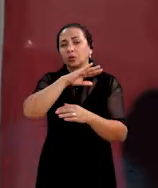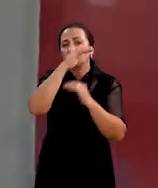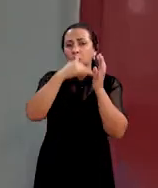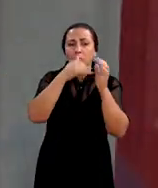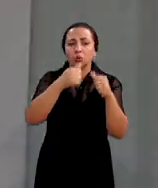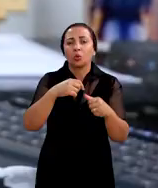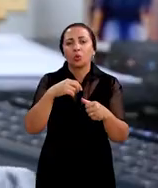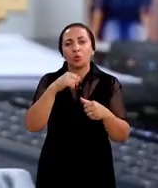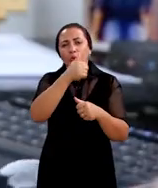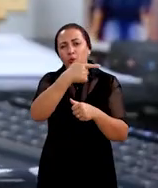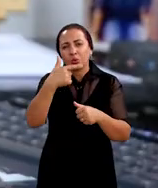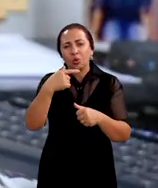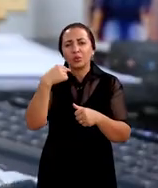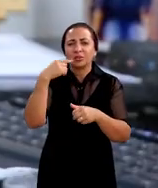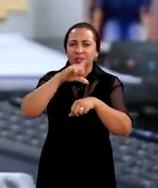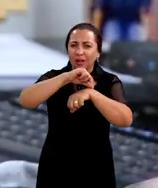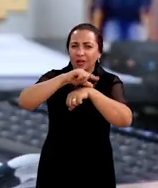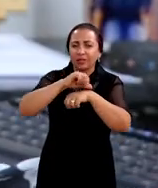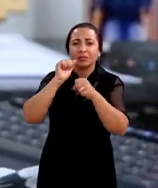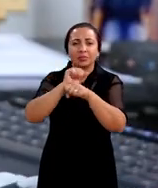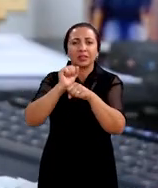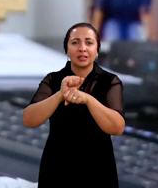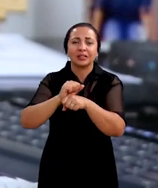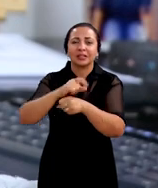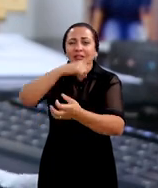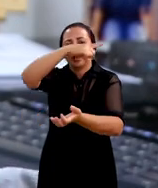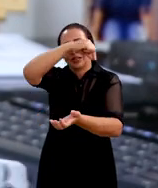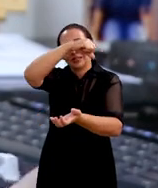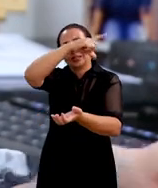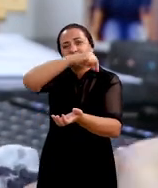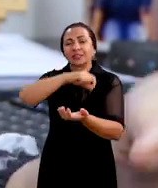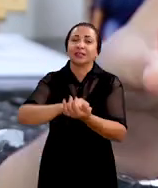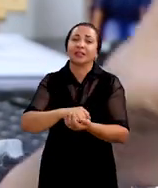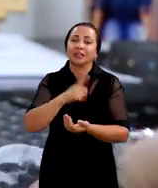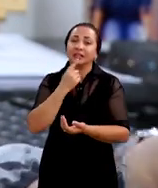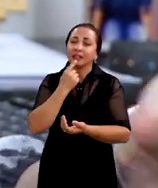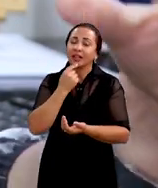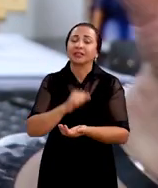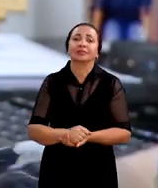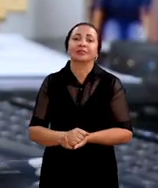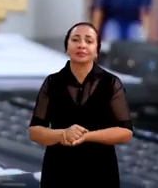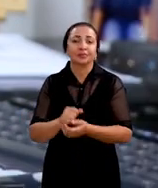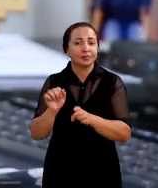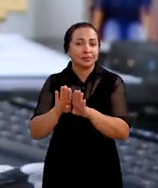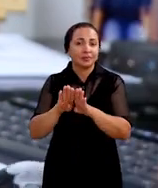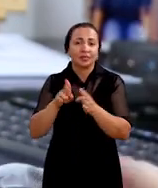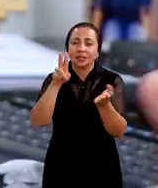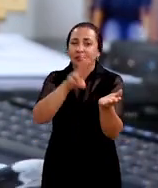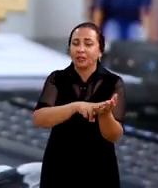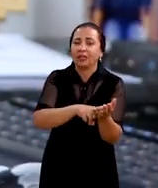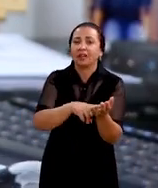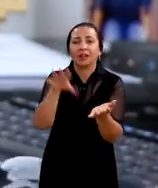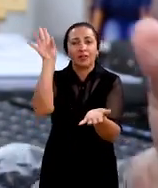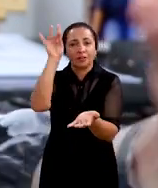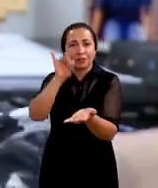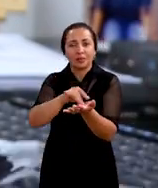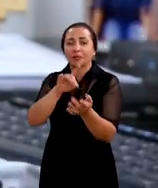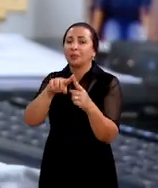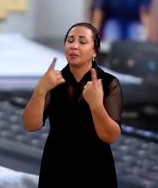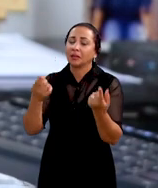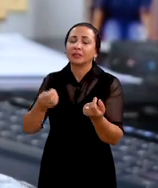dia inteiro aqui, 12 horas, esperando uma transfusão, eles também não estão internados, vamos dizer